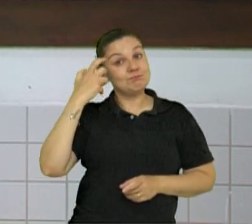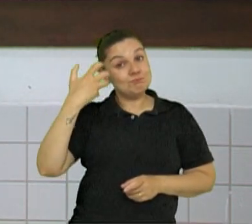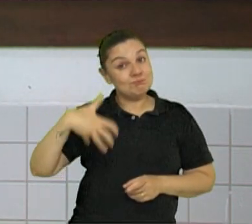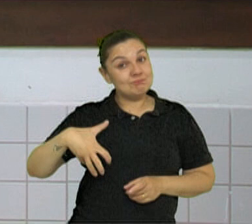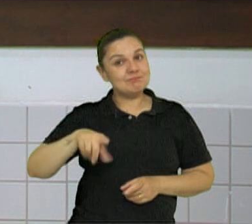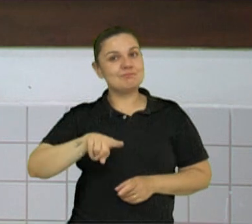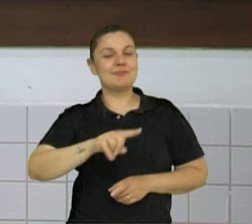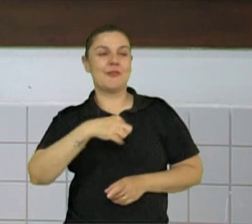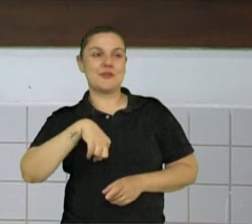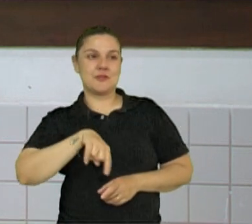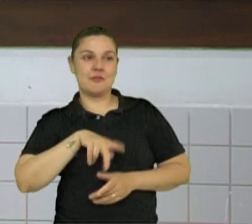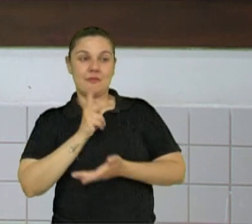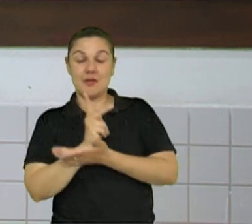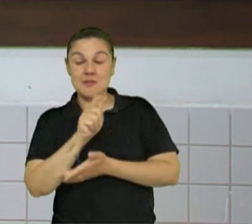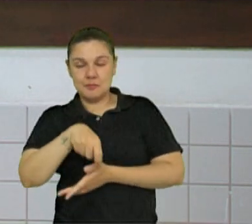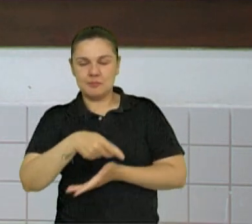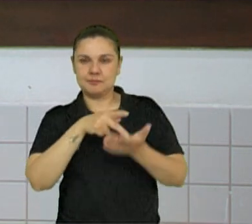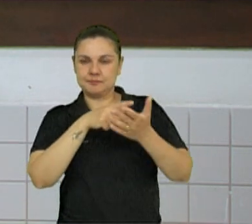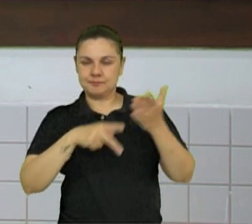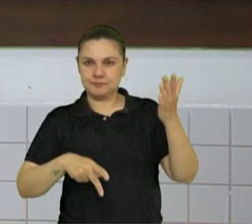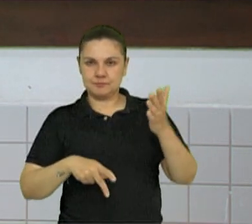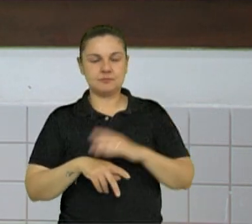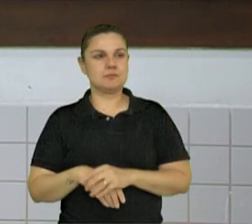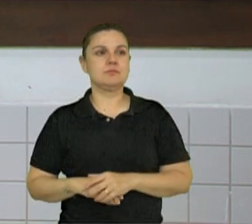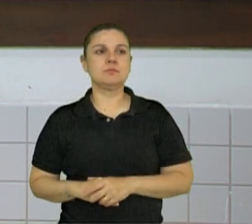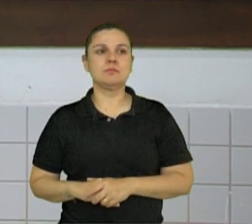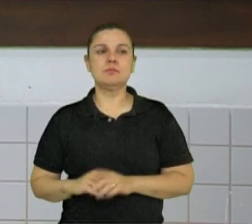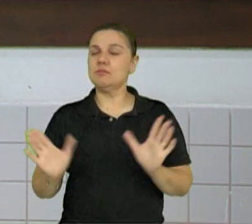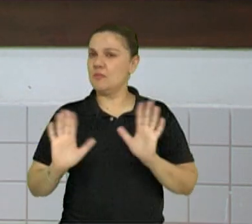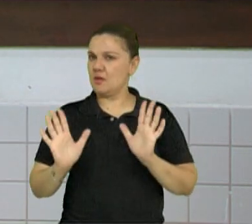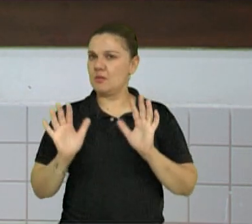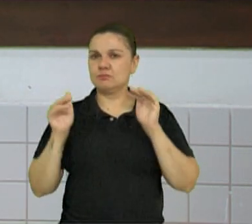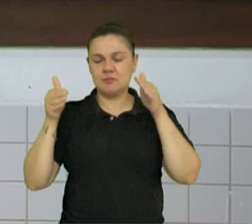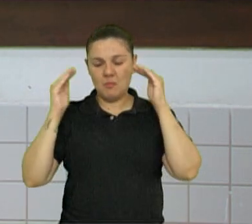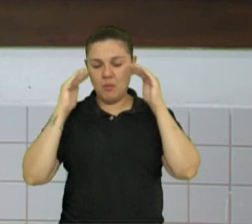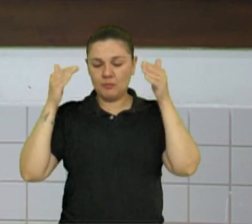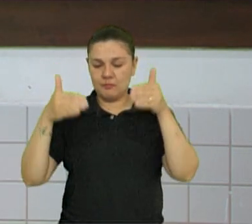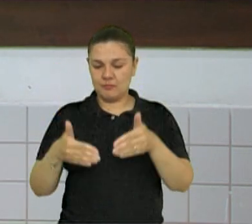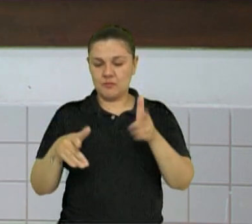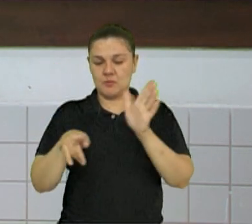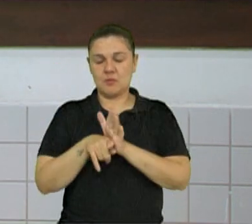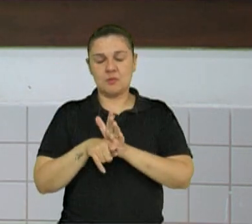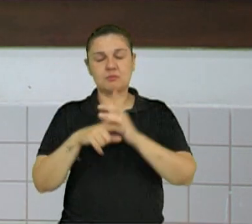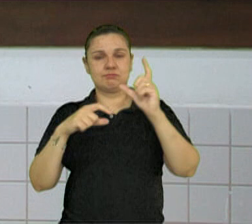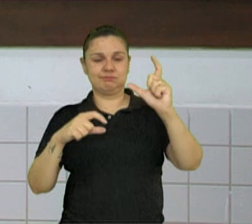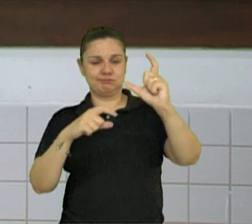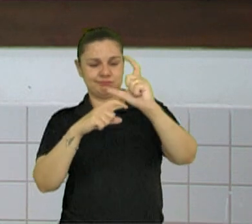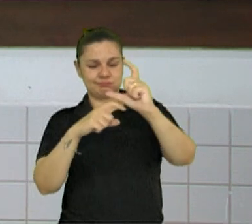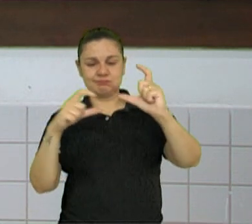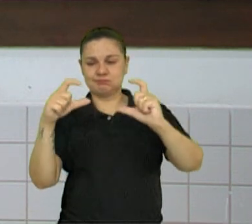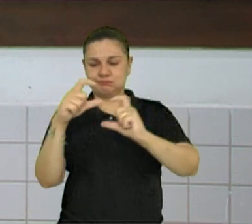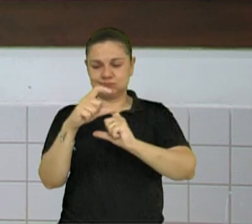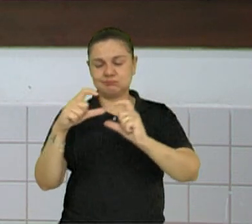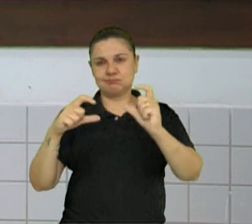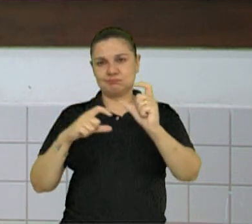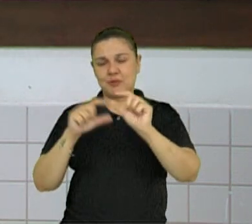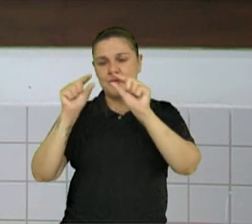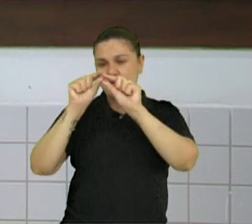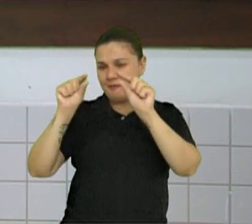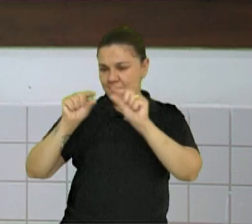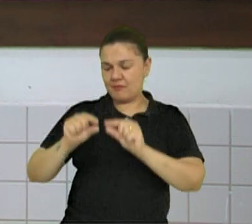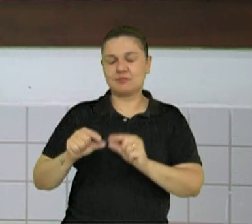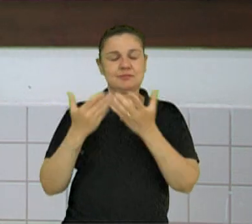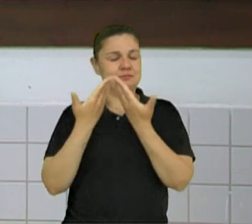poema. Então, quando nós falarmos de poema, nós não vamos falar necessariamente daqueles que estão separados por versos